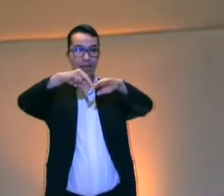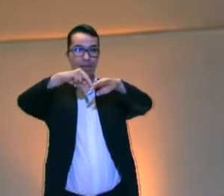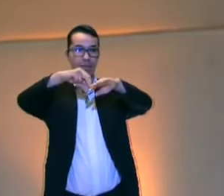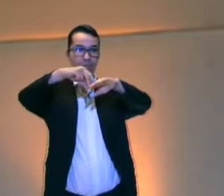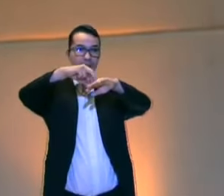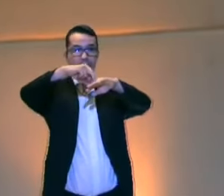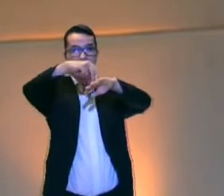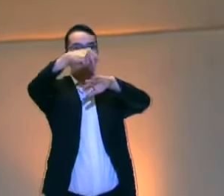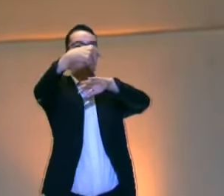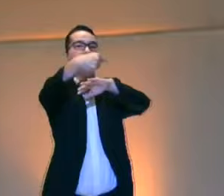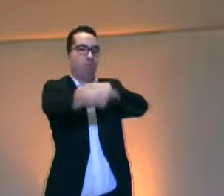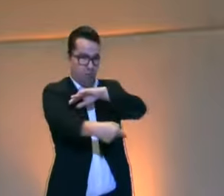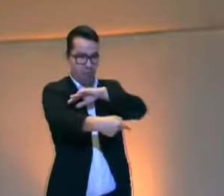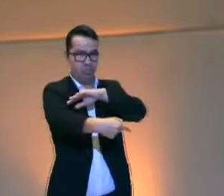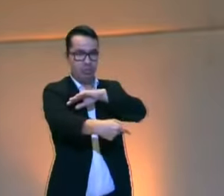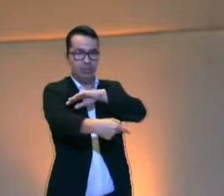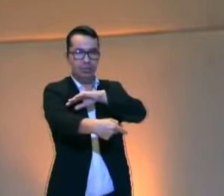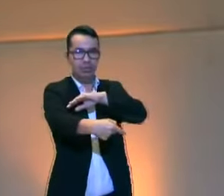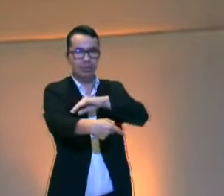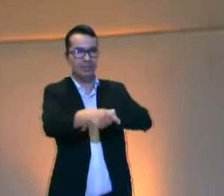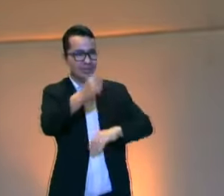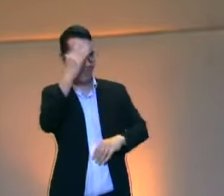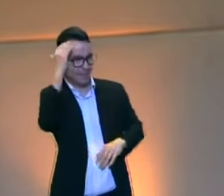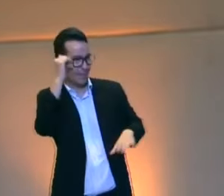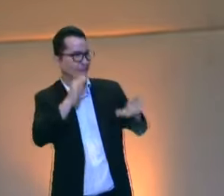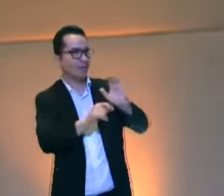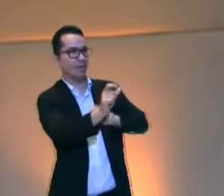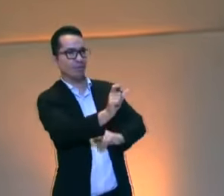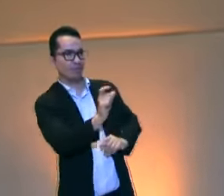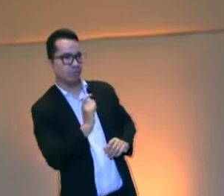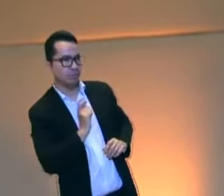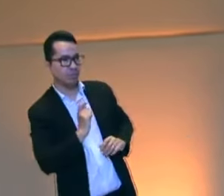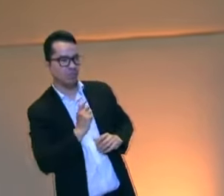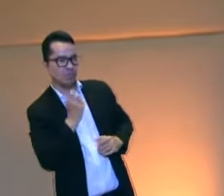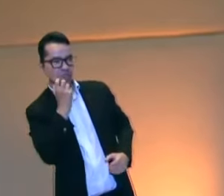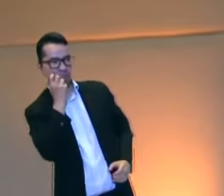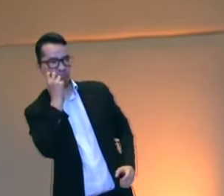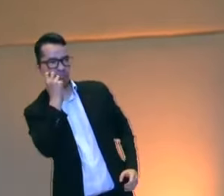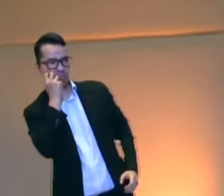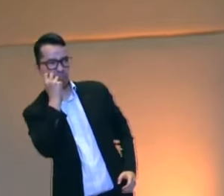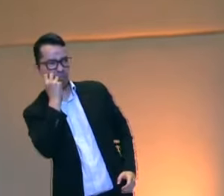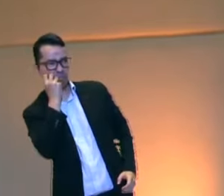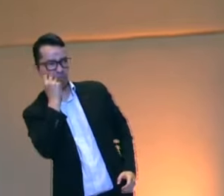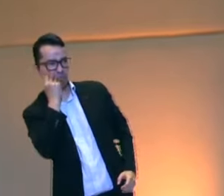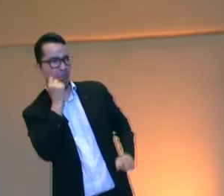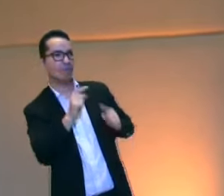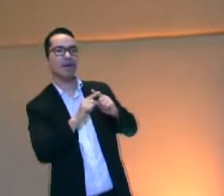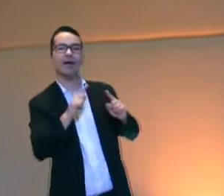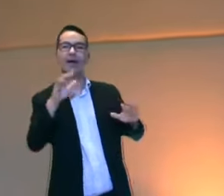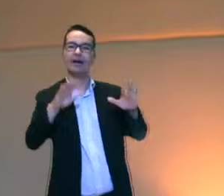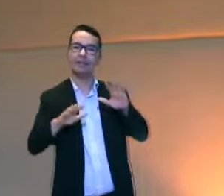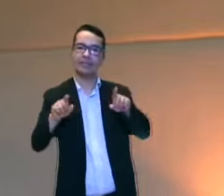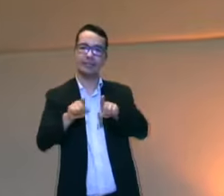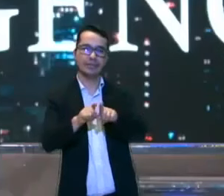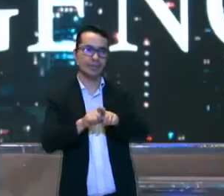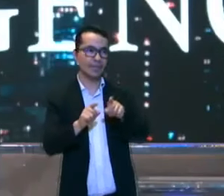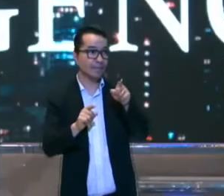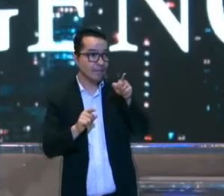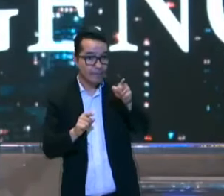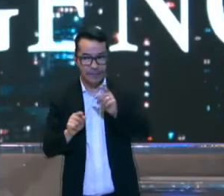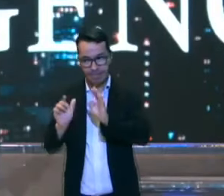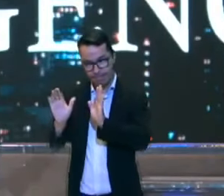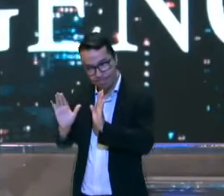Às vezes a gente tropeça nas ofensas, mas às vezes a gente faz os outros